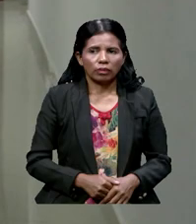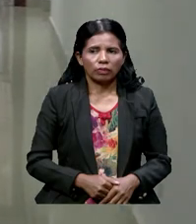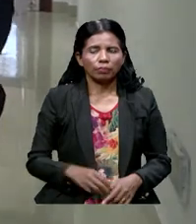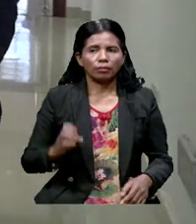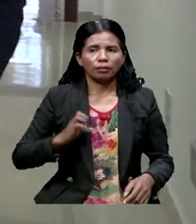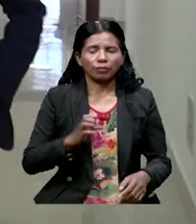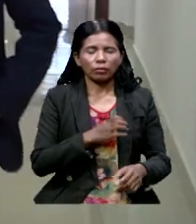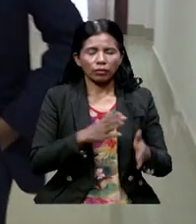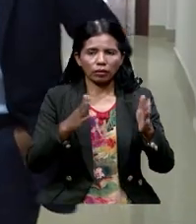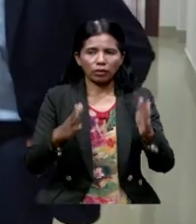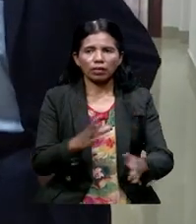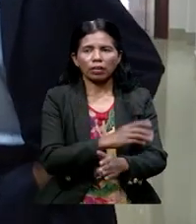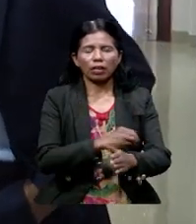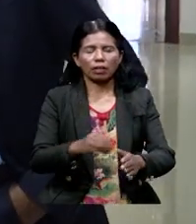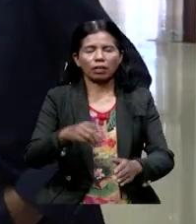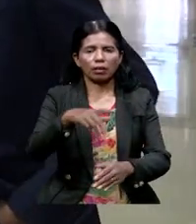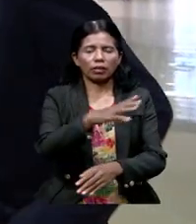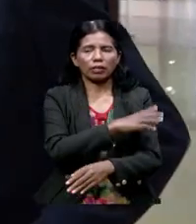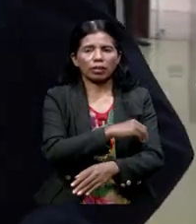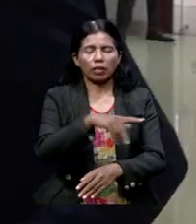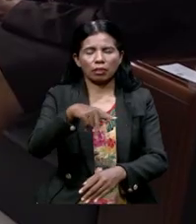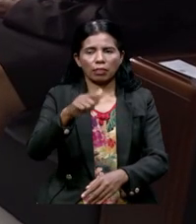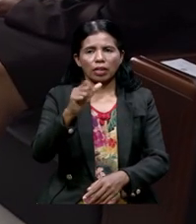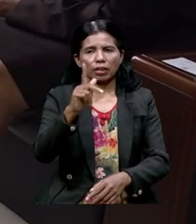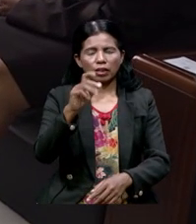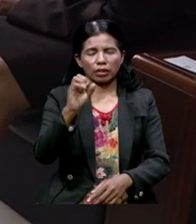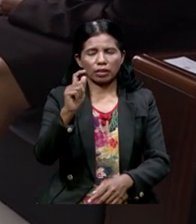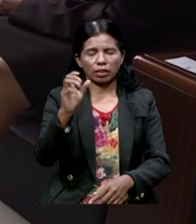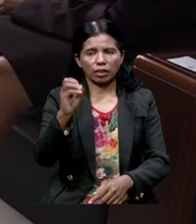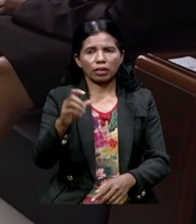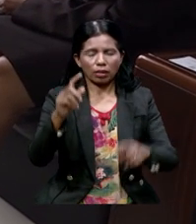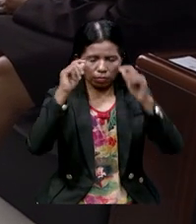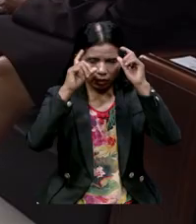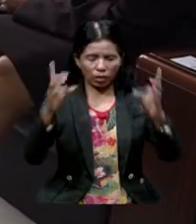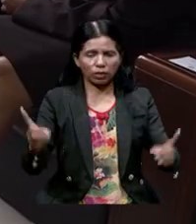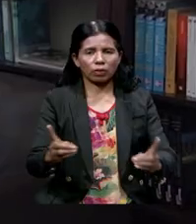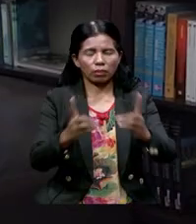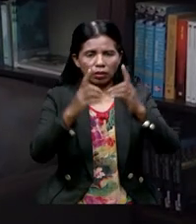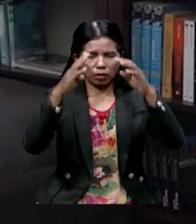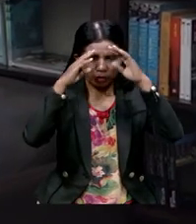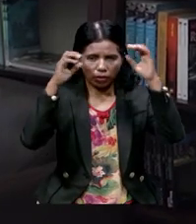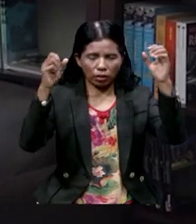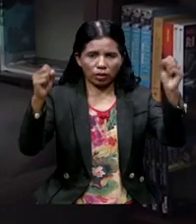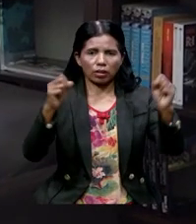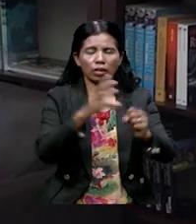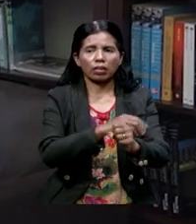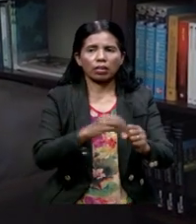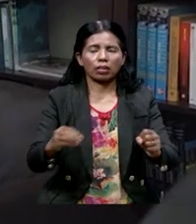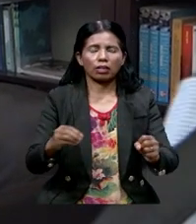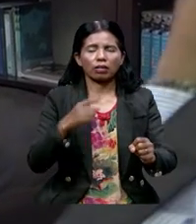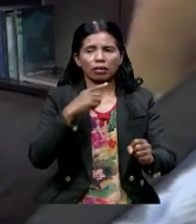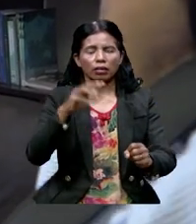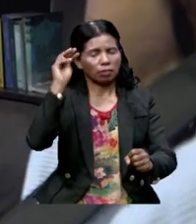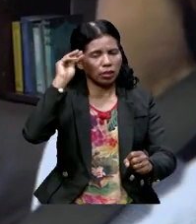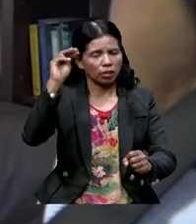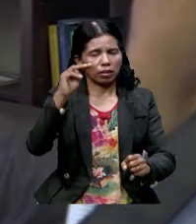Embaixador na residência Paquistão para Timor-Leste, terça, né, visita Timor-Leste, Rudi Hassour Malu, o ministro de defesa, do anciano do